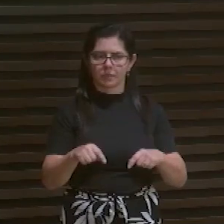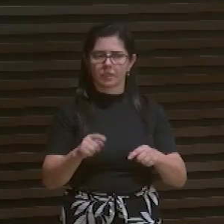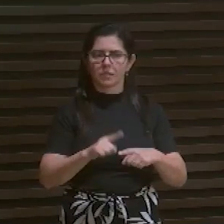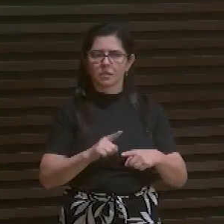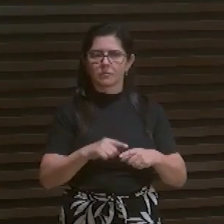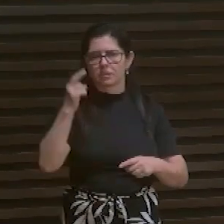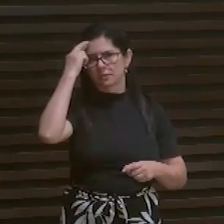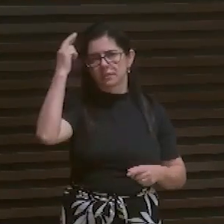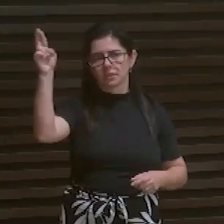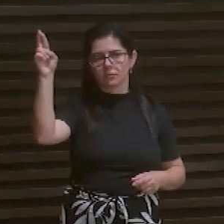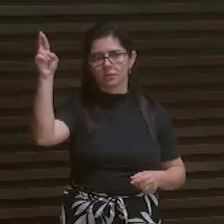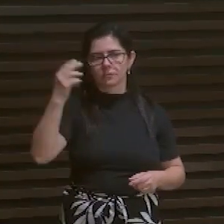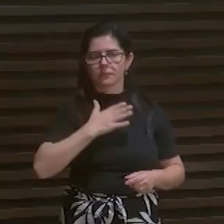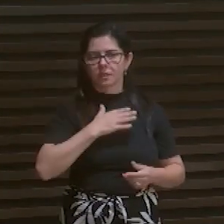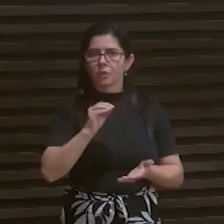usado nesse momento.